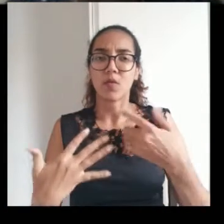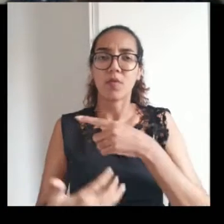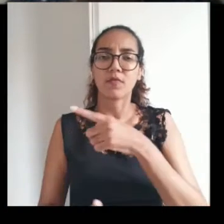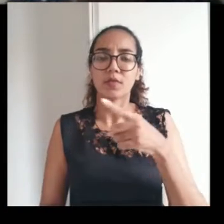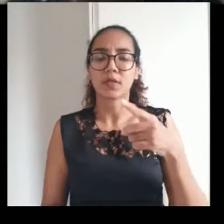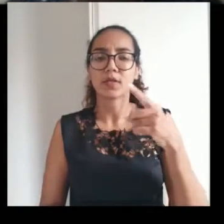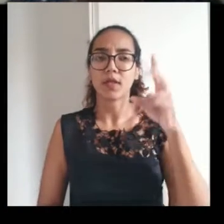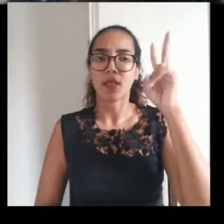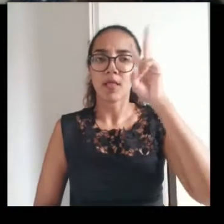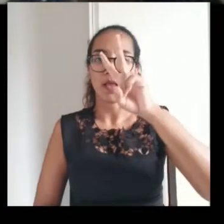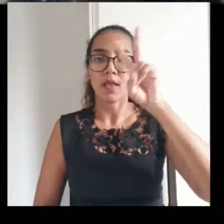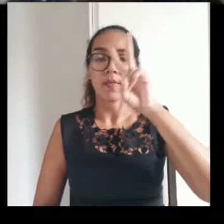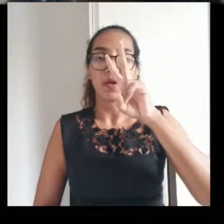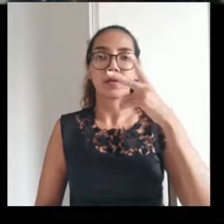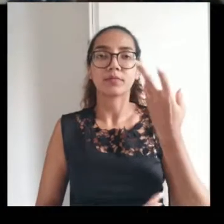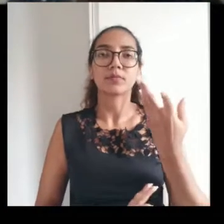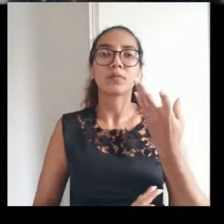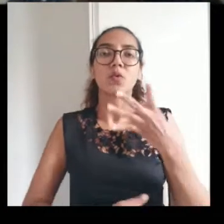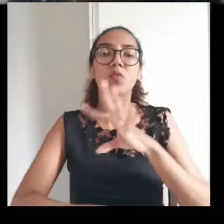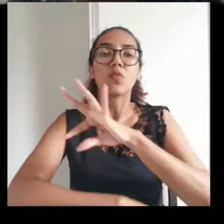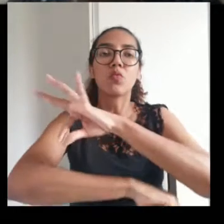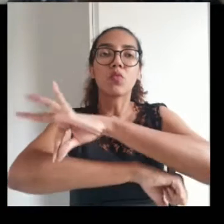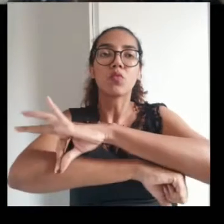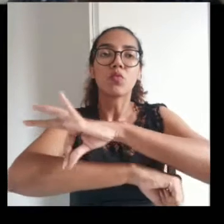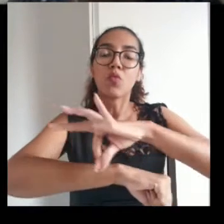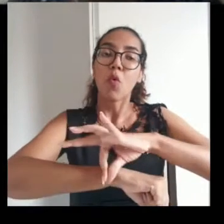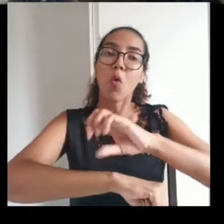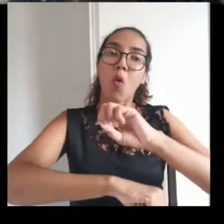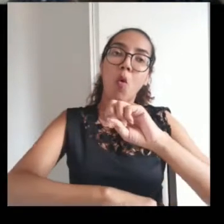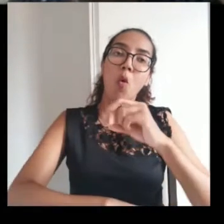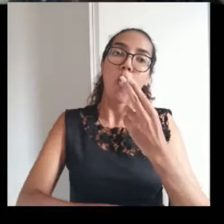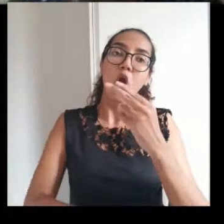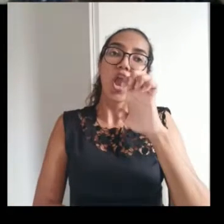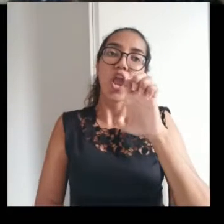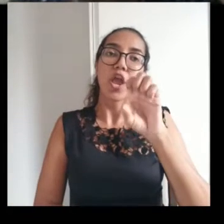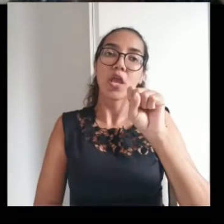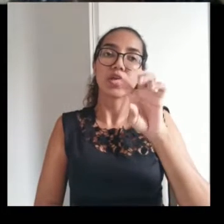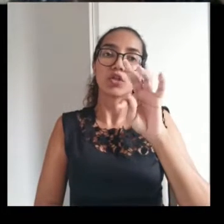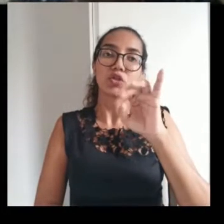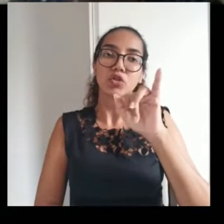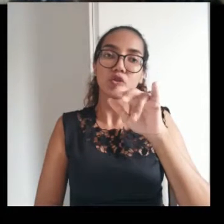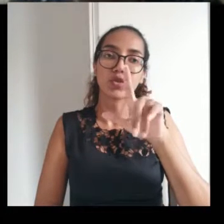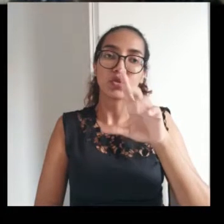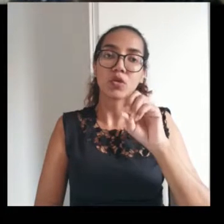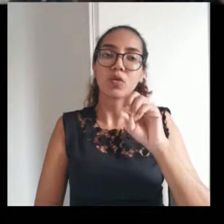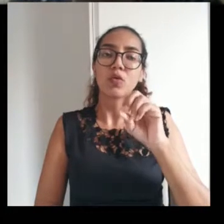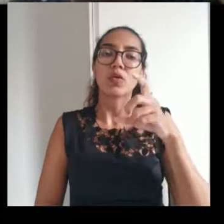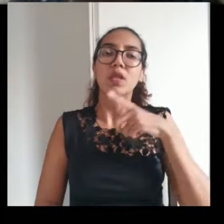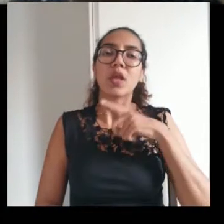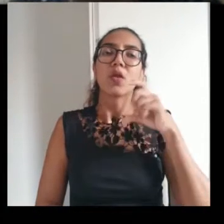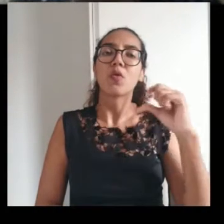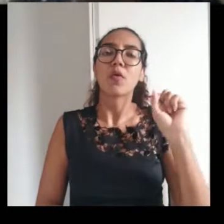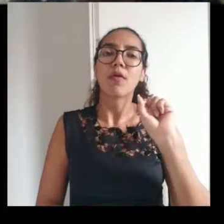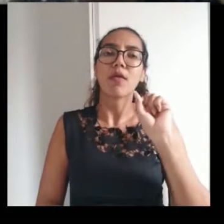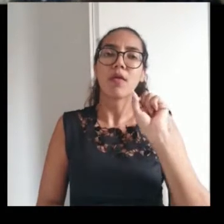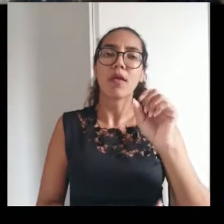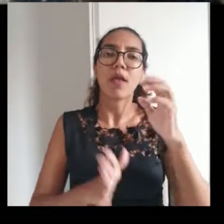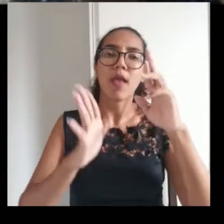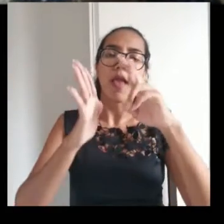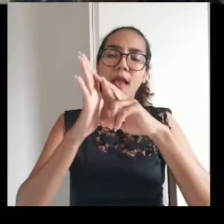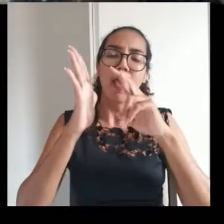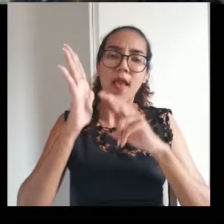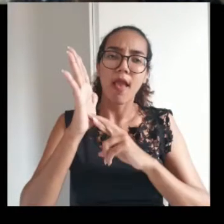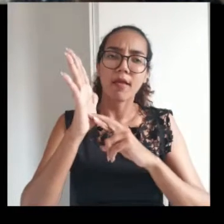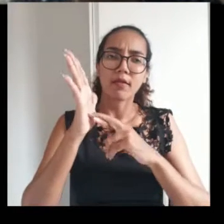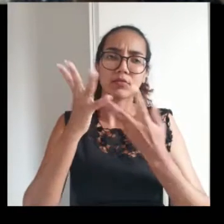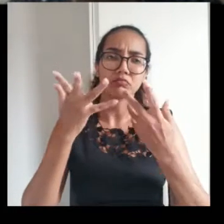padrão arquitetural, um estilo, estabelece, né? Um conjunto de restrições, e a gente vai chegar lá, né, quando eu estiver falando com vocês sobre